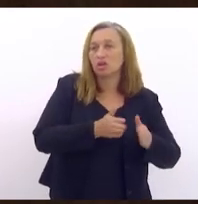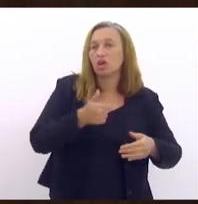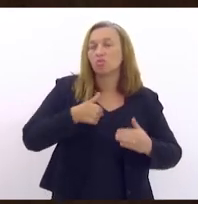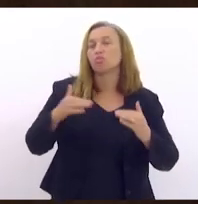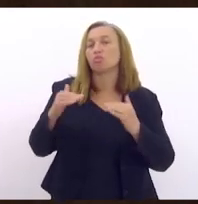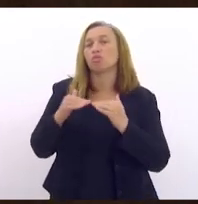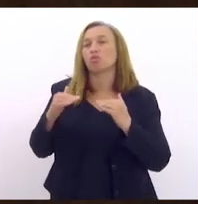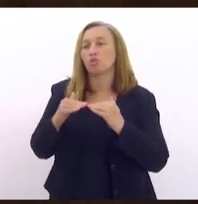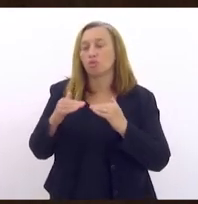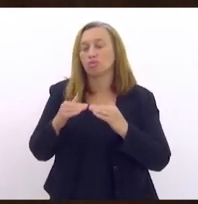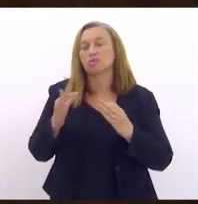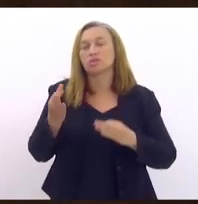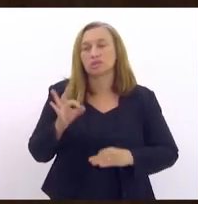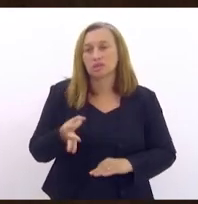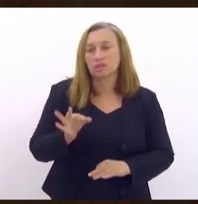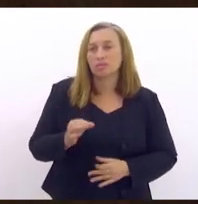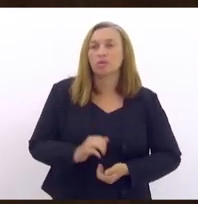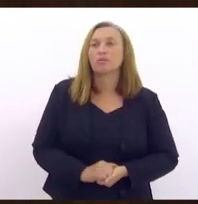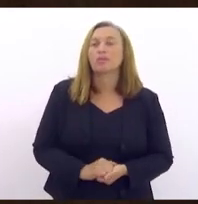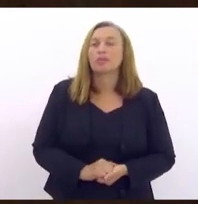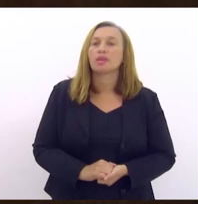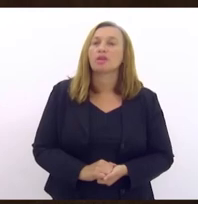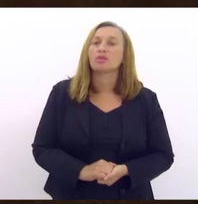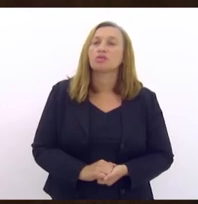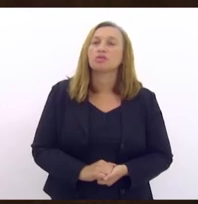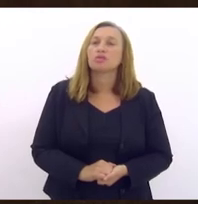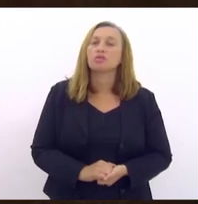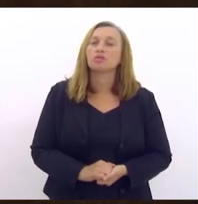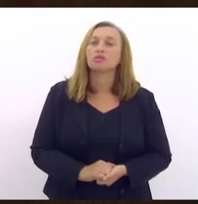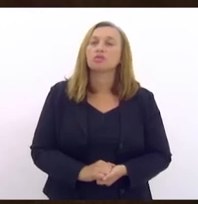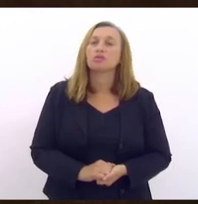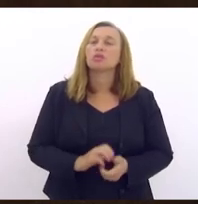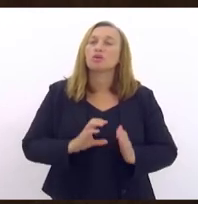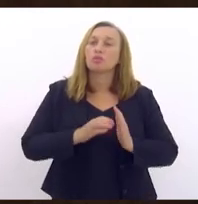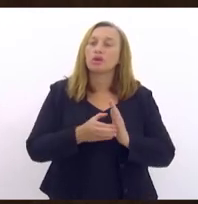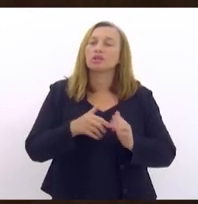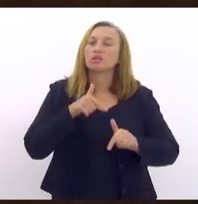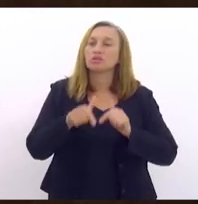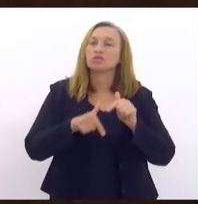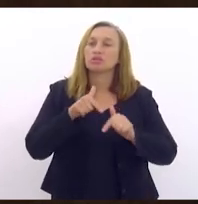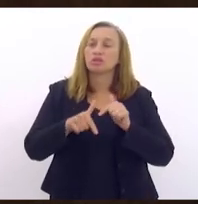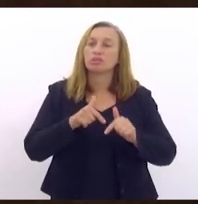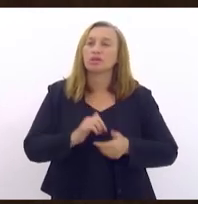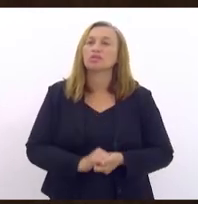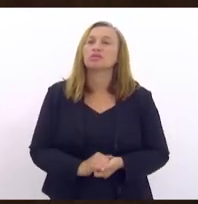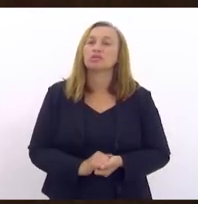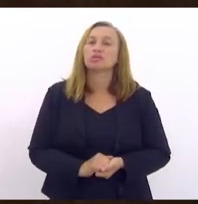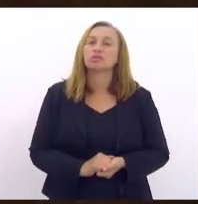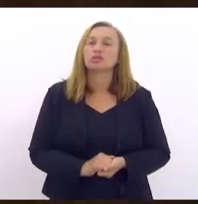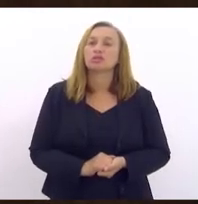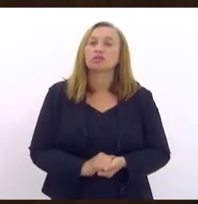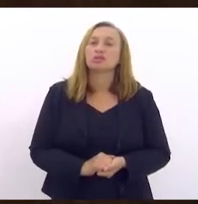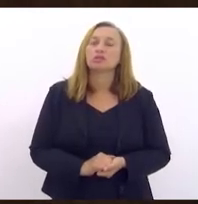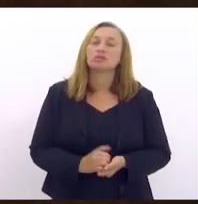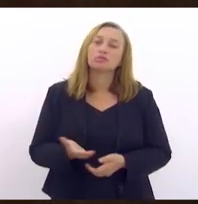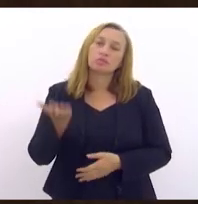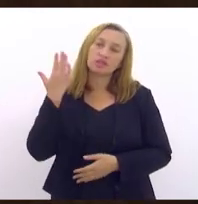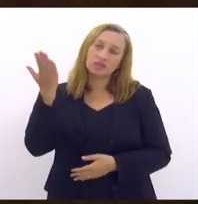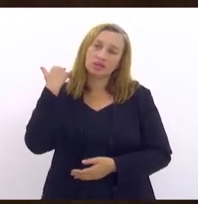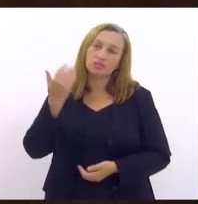concordo plenamente com o que fez o Partido dos Trabalhadores à